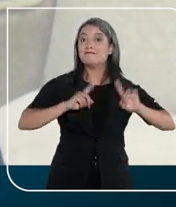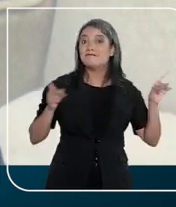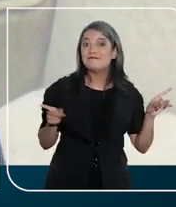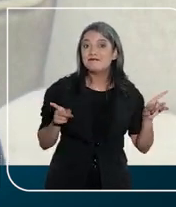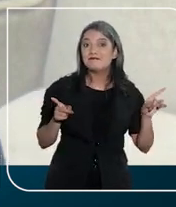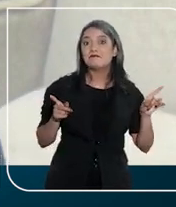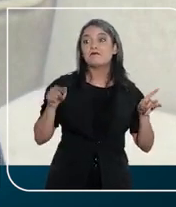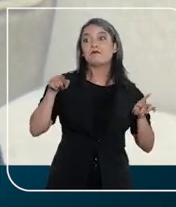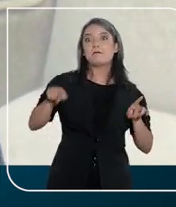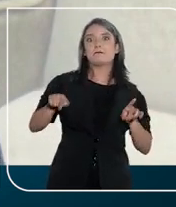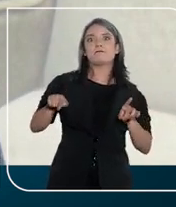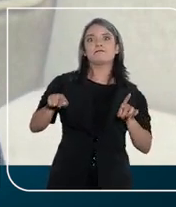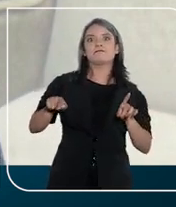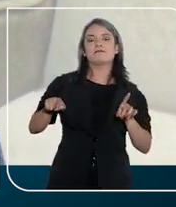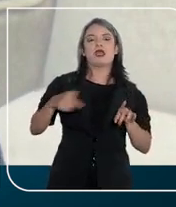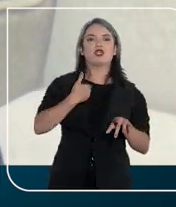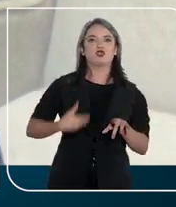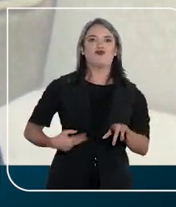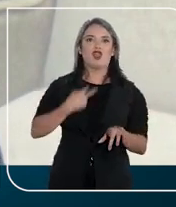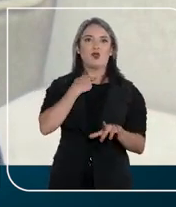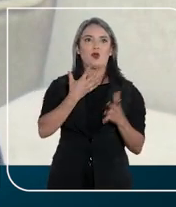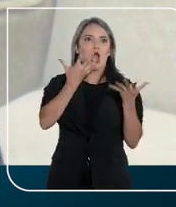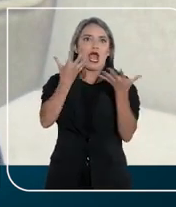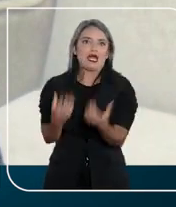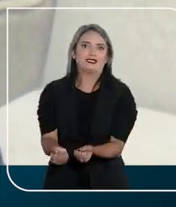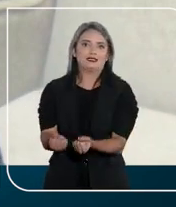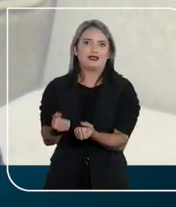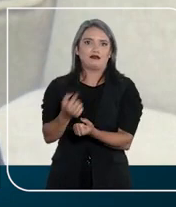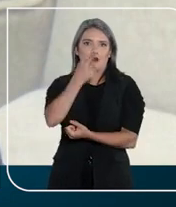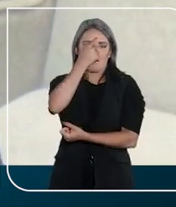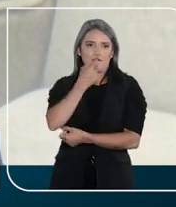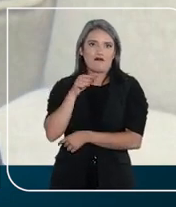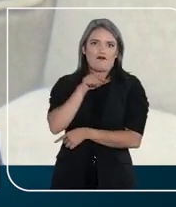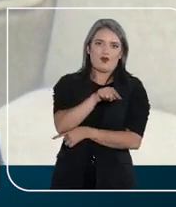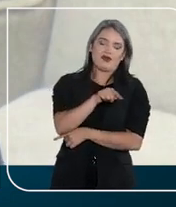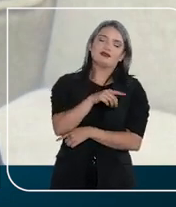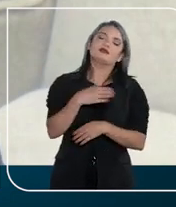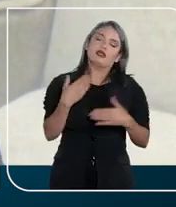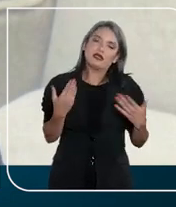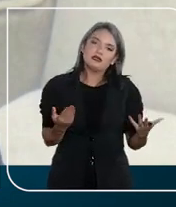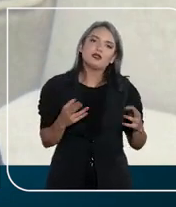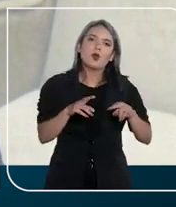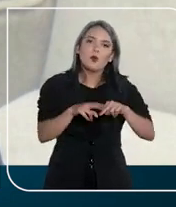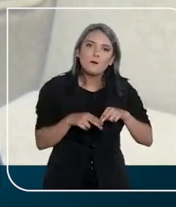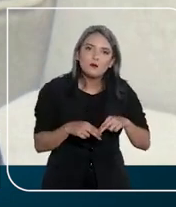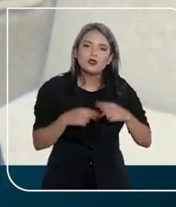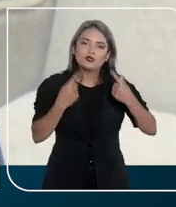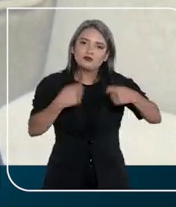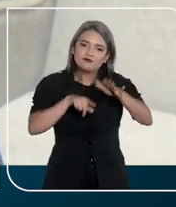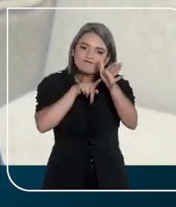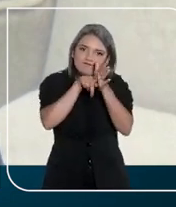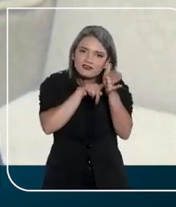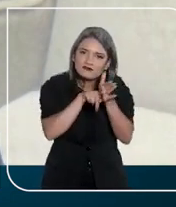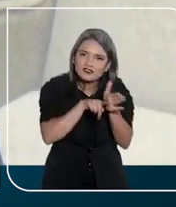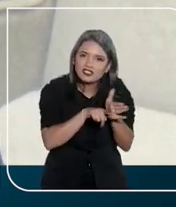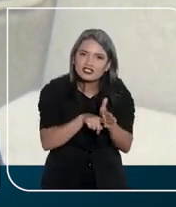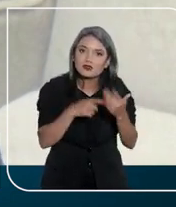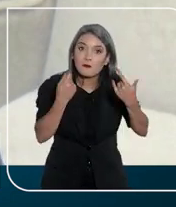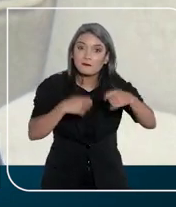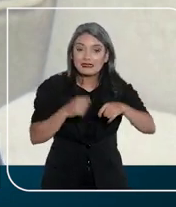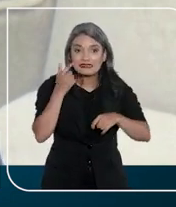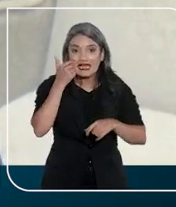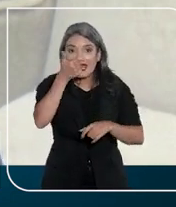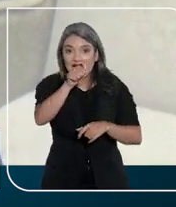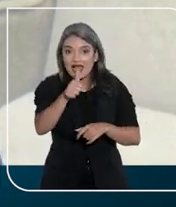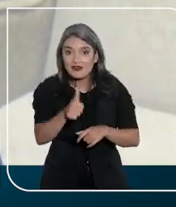Mas, assim, em resumo, eu entendo que a investigação social tem que ser pautada também em critérios objetivos, em situações realmente